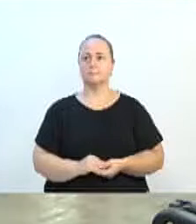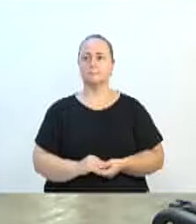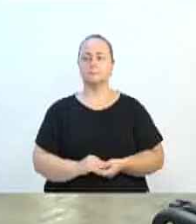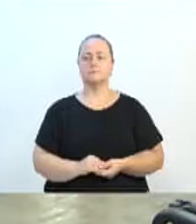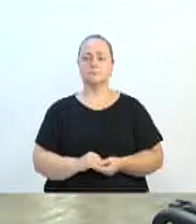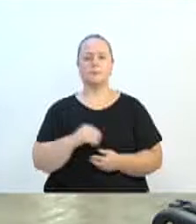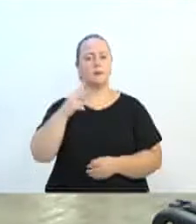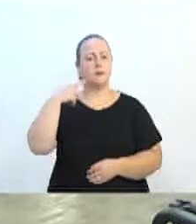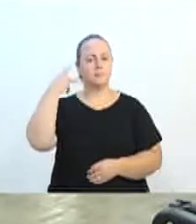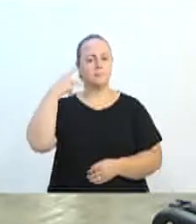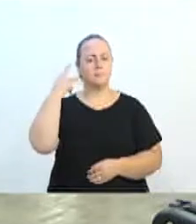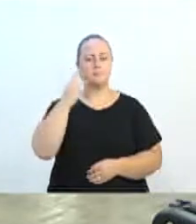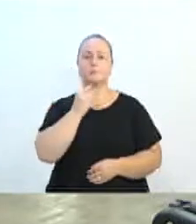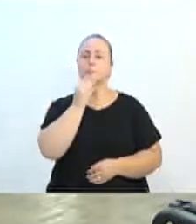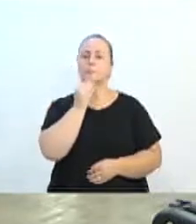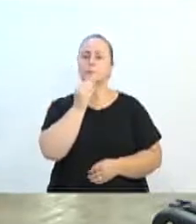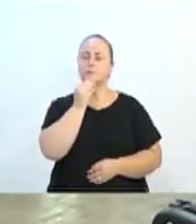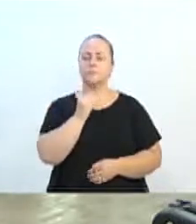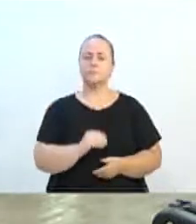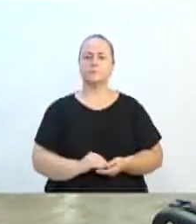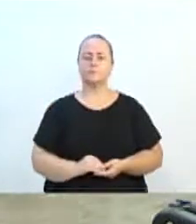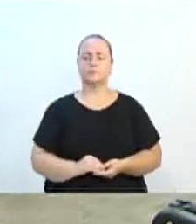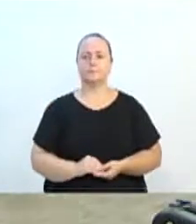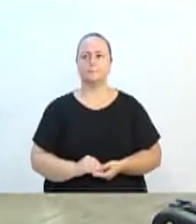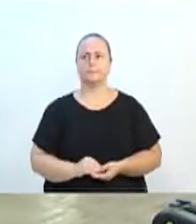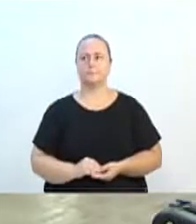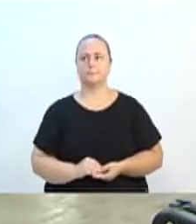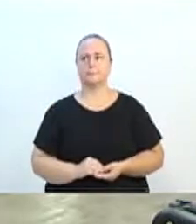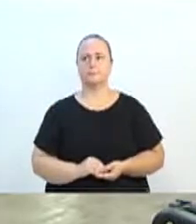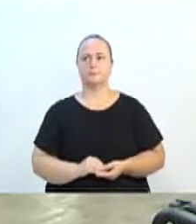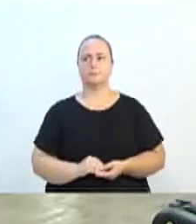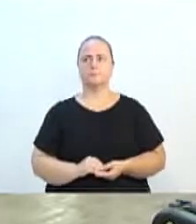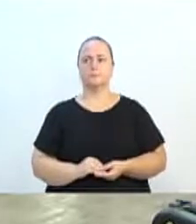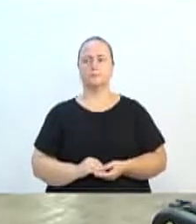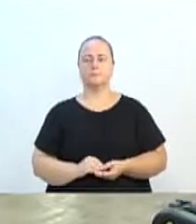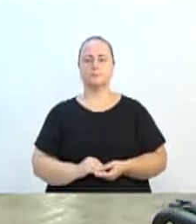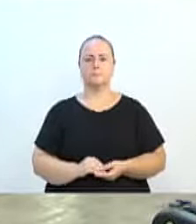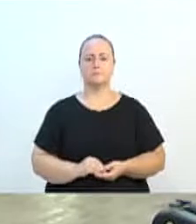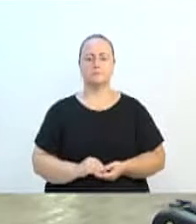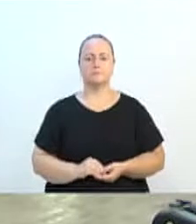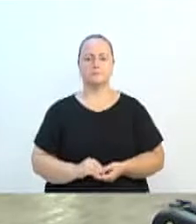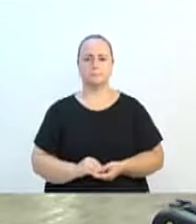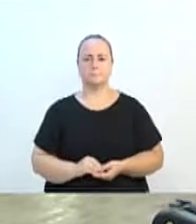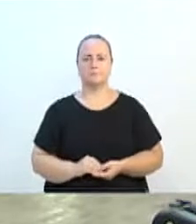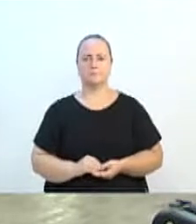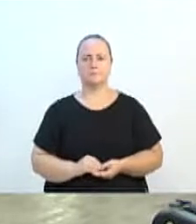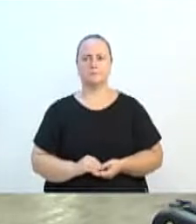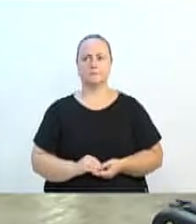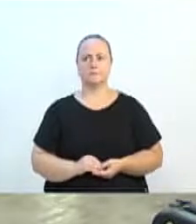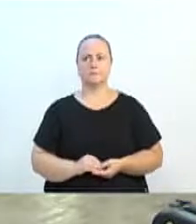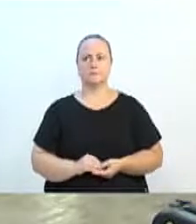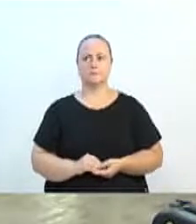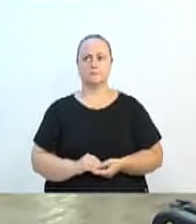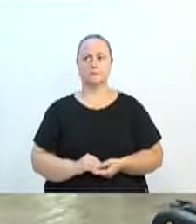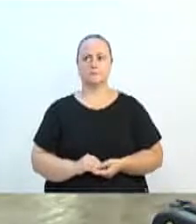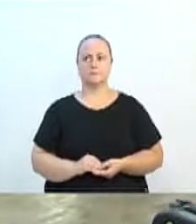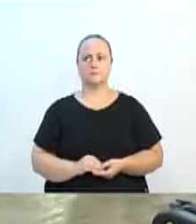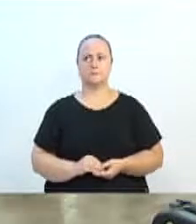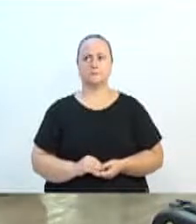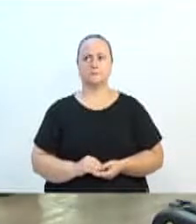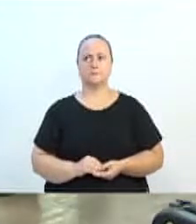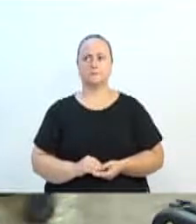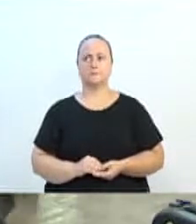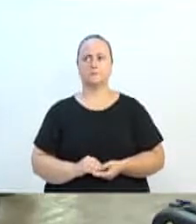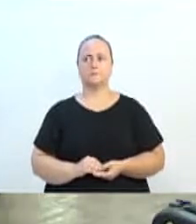com a proposta de emenda à lei orgânica de número 92 feita pelo vereador Bruno Cunha trata de algumas alterações em relação